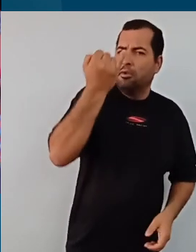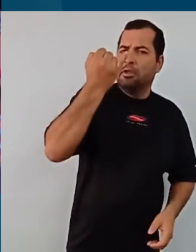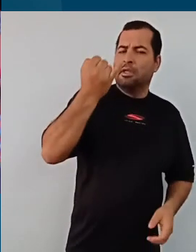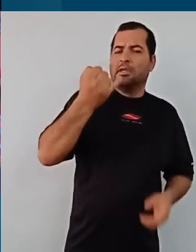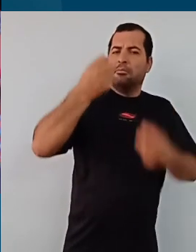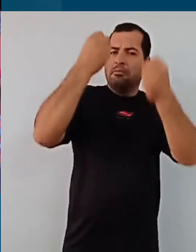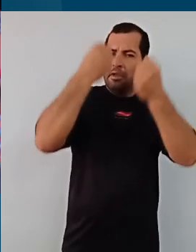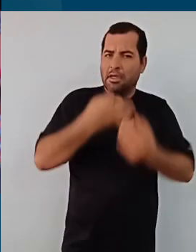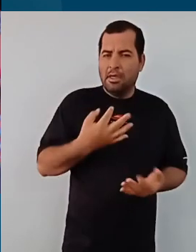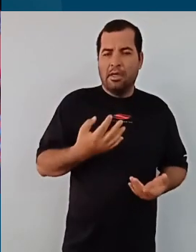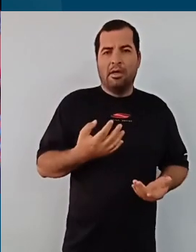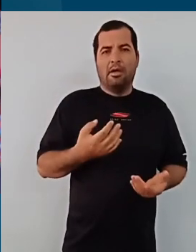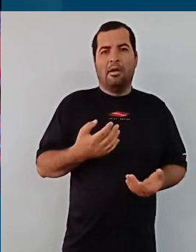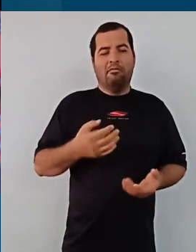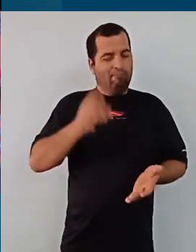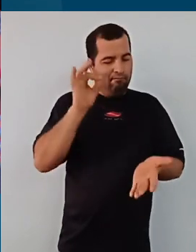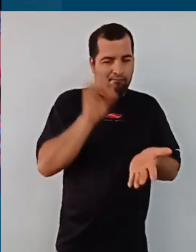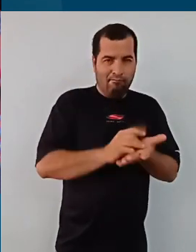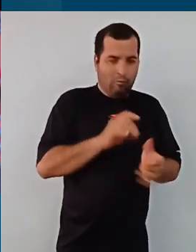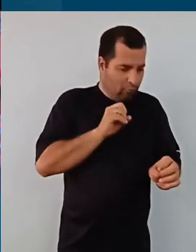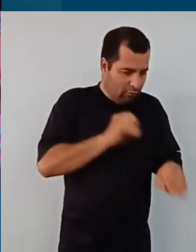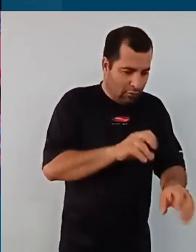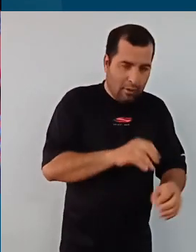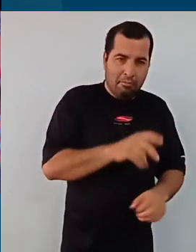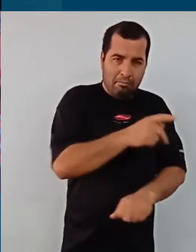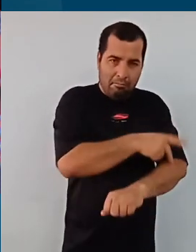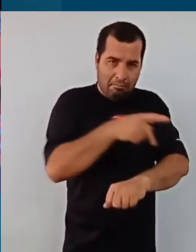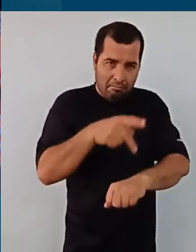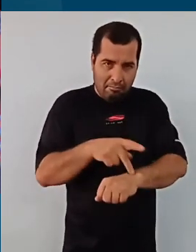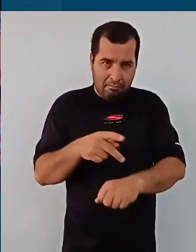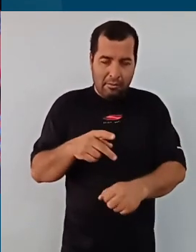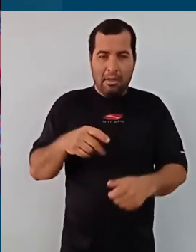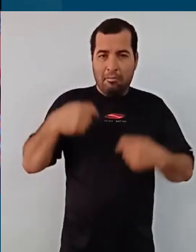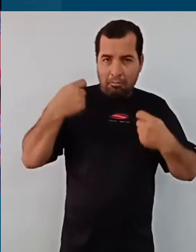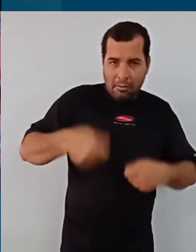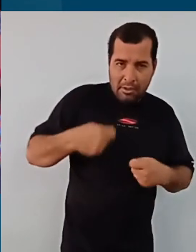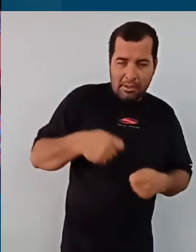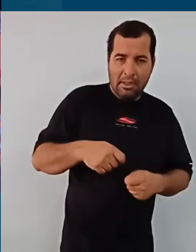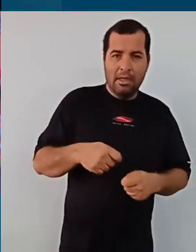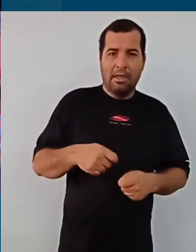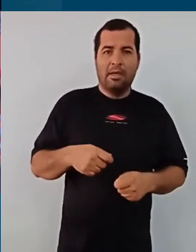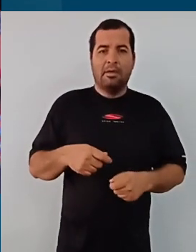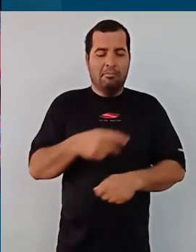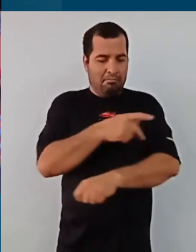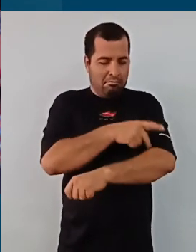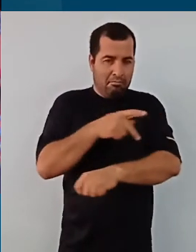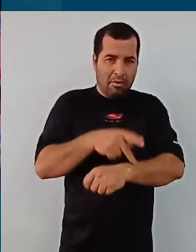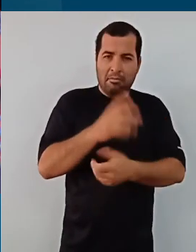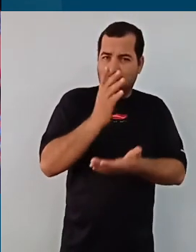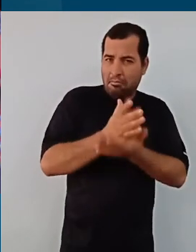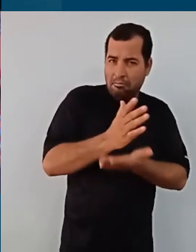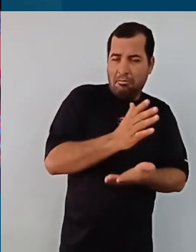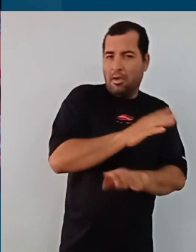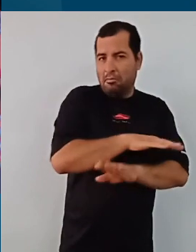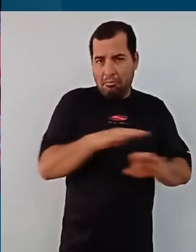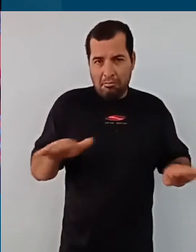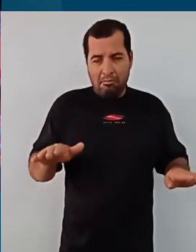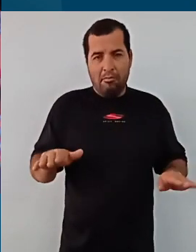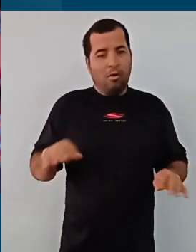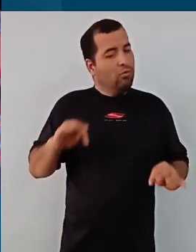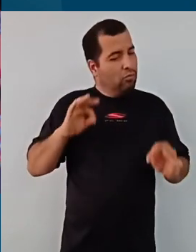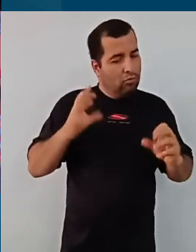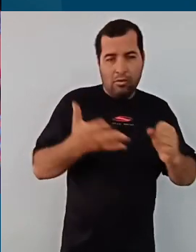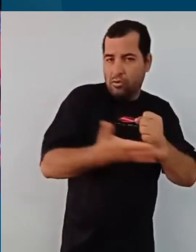conceito na prática pedagógica? Seria necessária uma ruptura metodológica docente ou uma ruptura